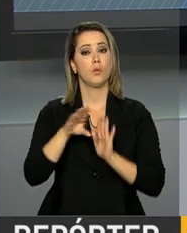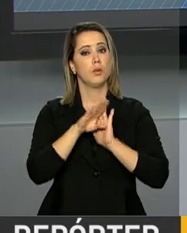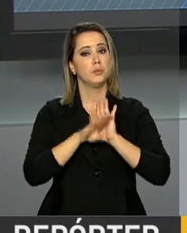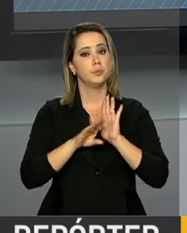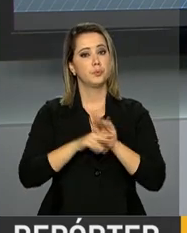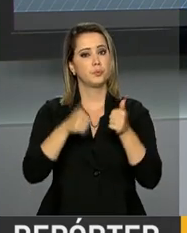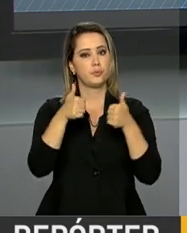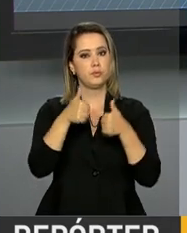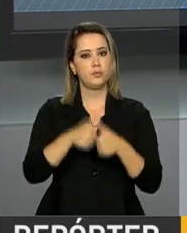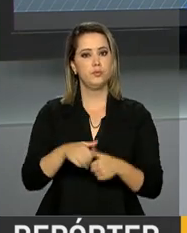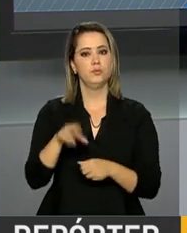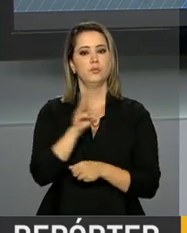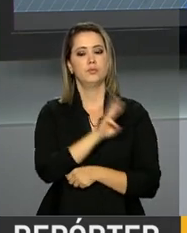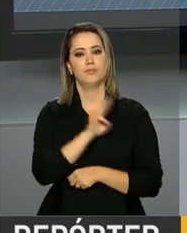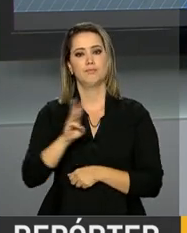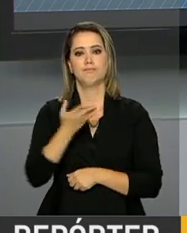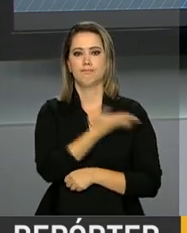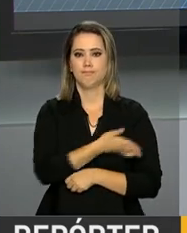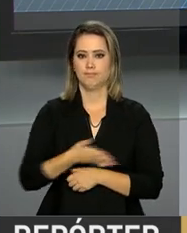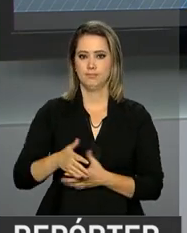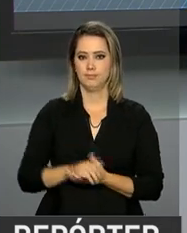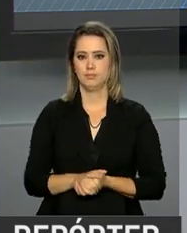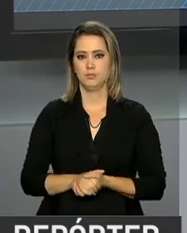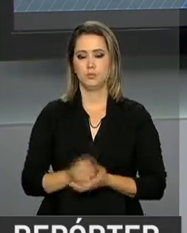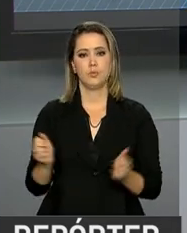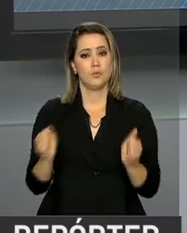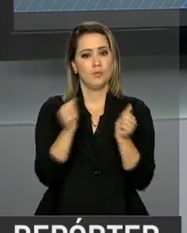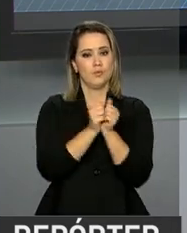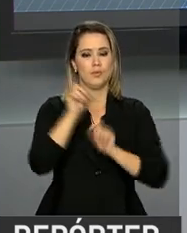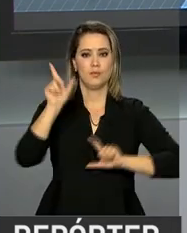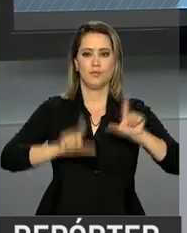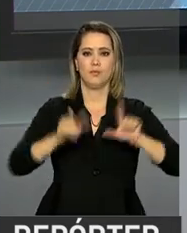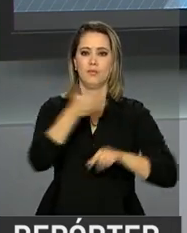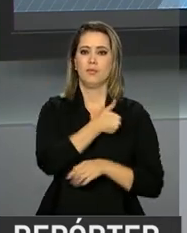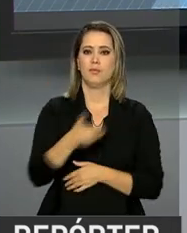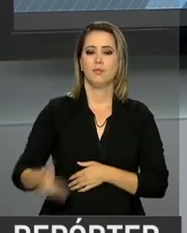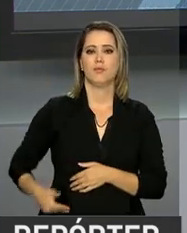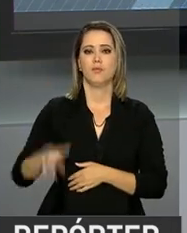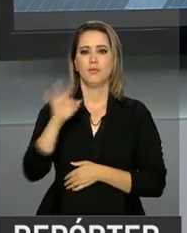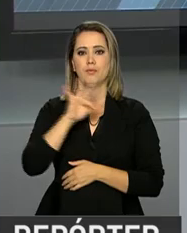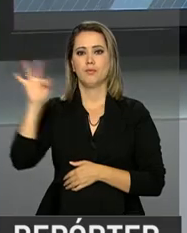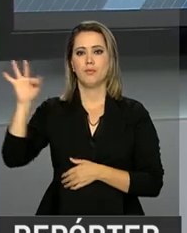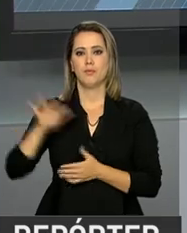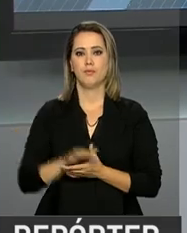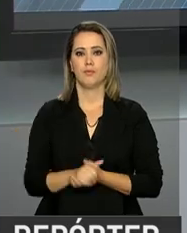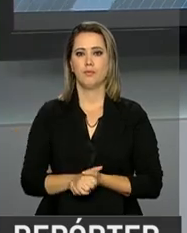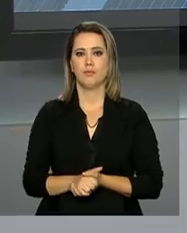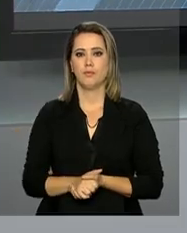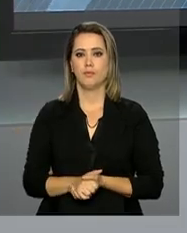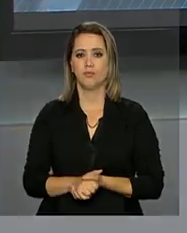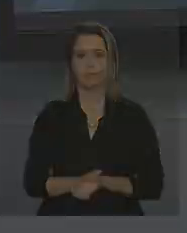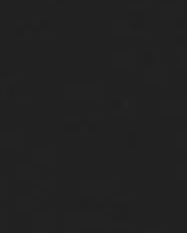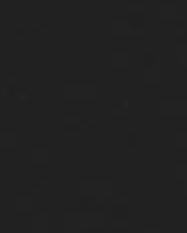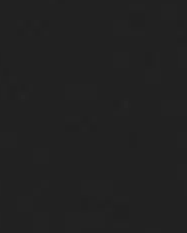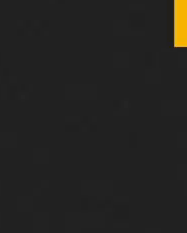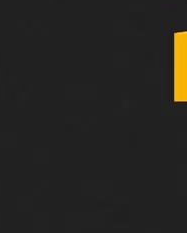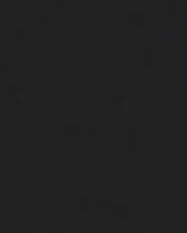a programação também está em nossa página na internet. Continue com a gente aqui no NBR, a TV do governo federal.